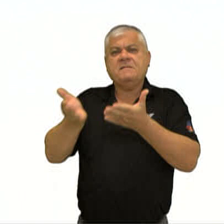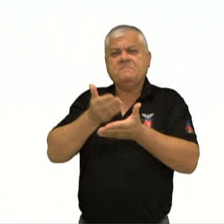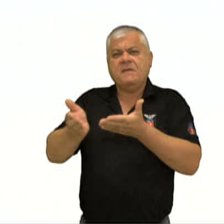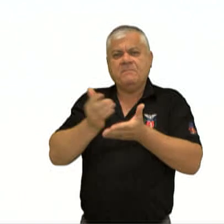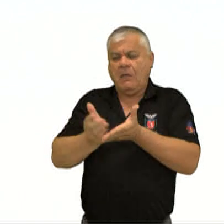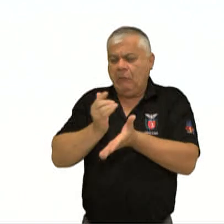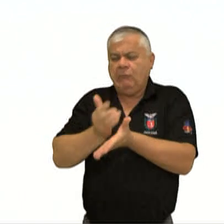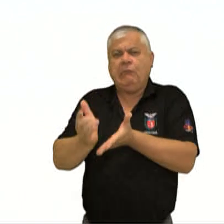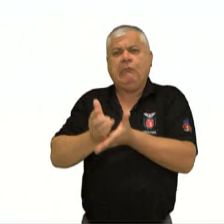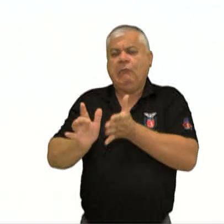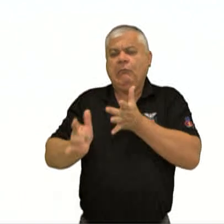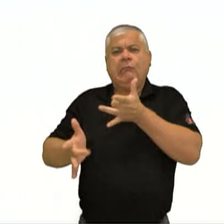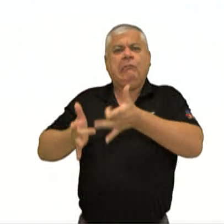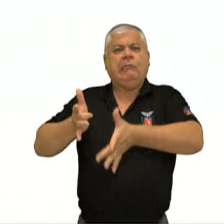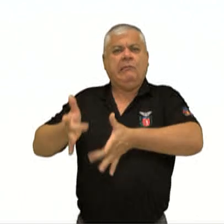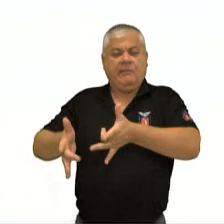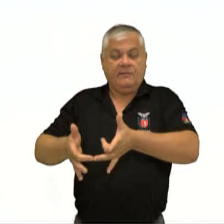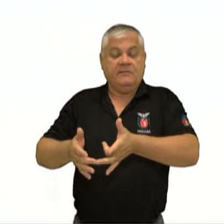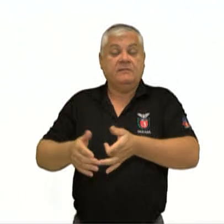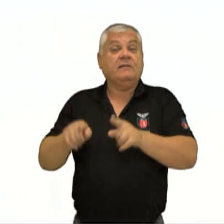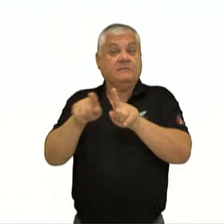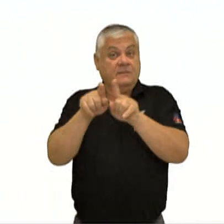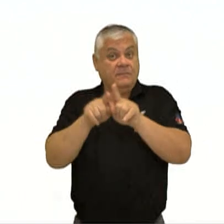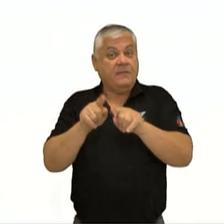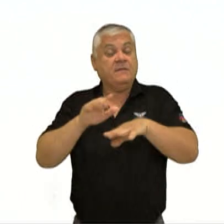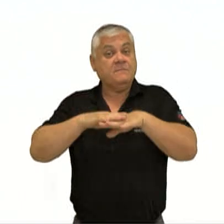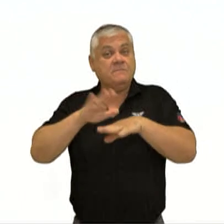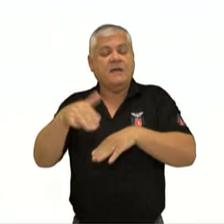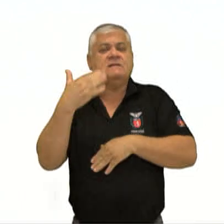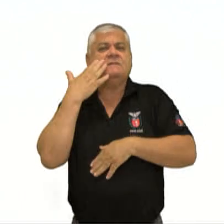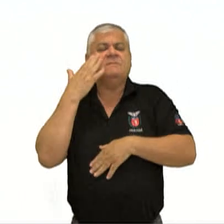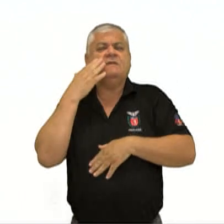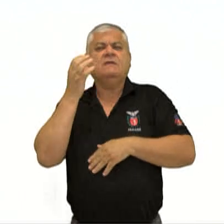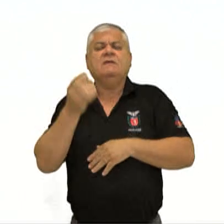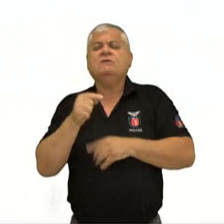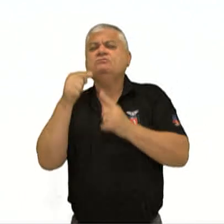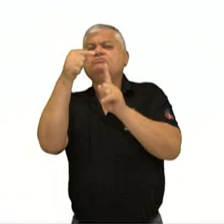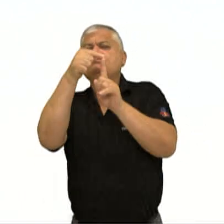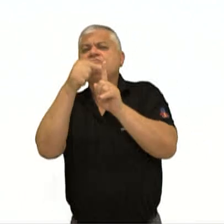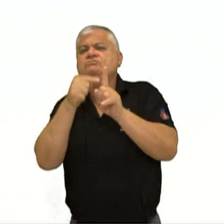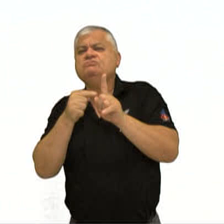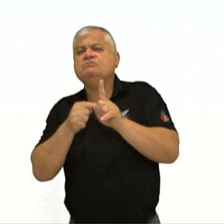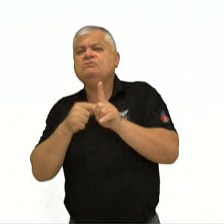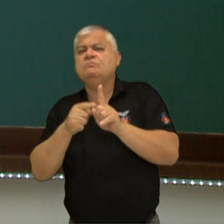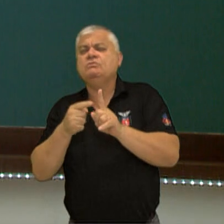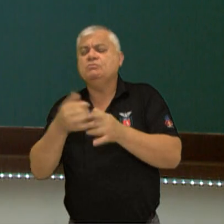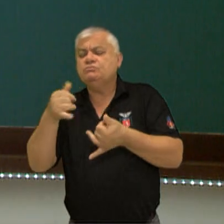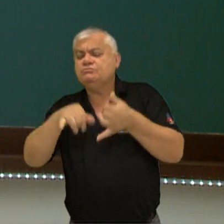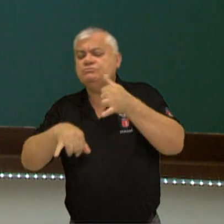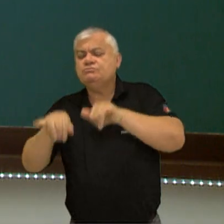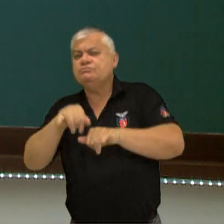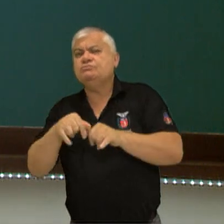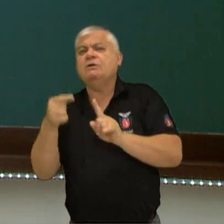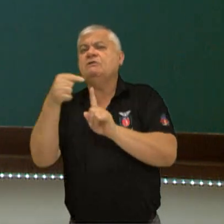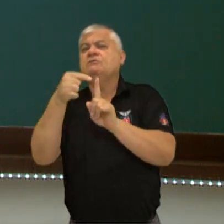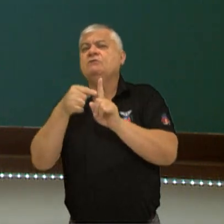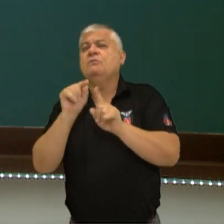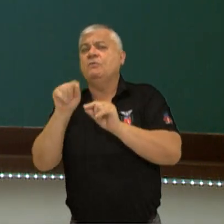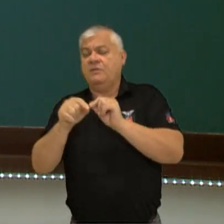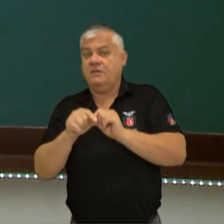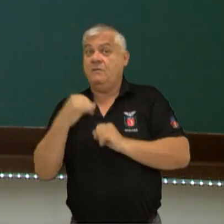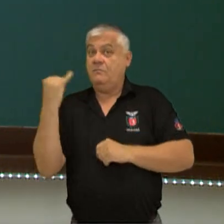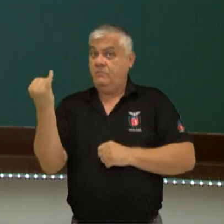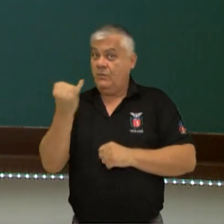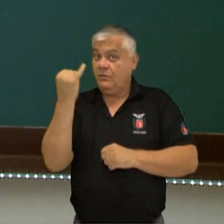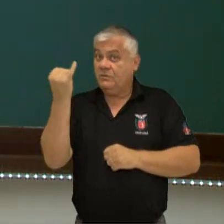desperdícios de material. Além disso, podemos ainda saber exatamente o tipo de solução que estamos preparando. Então, são informações muito